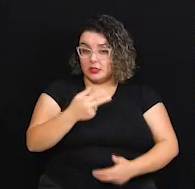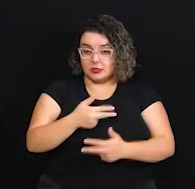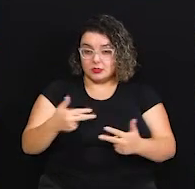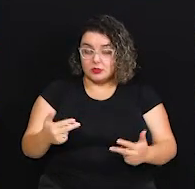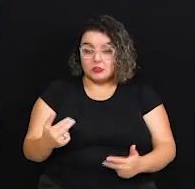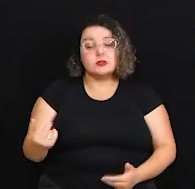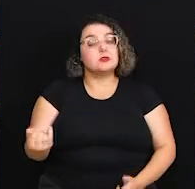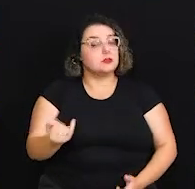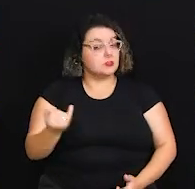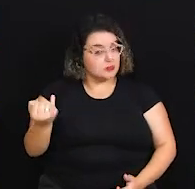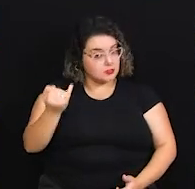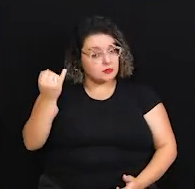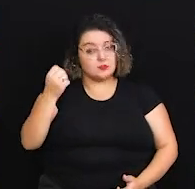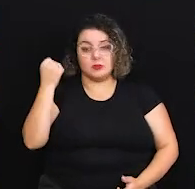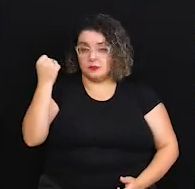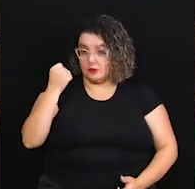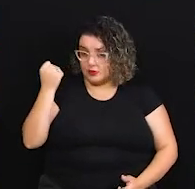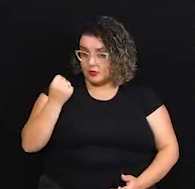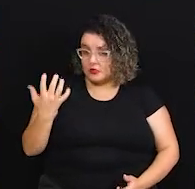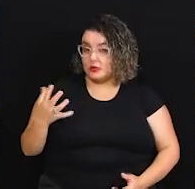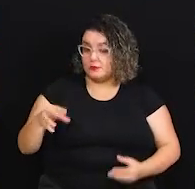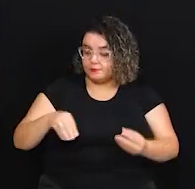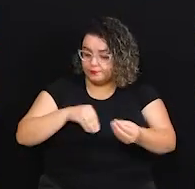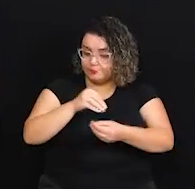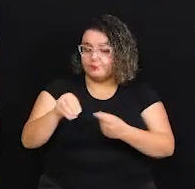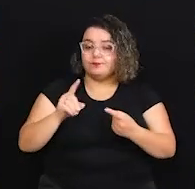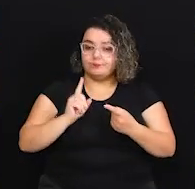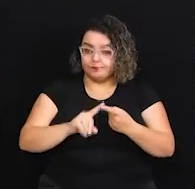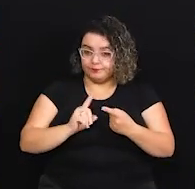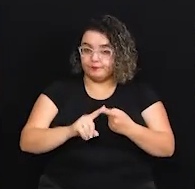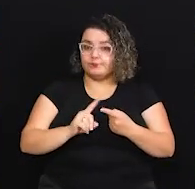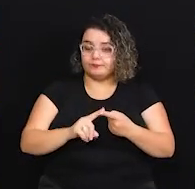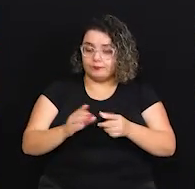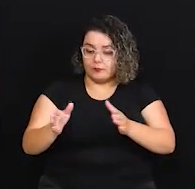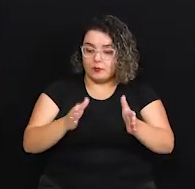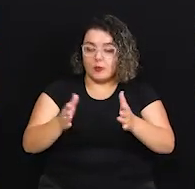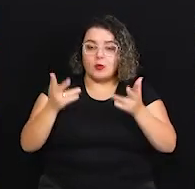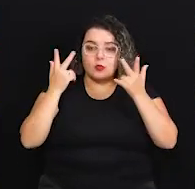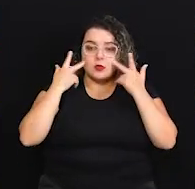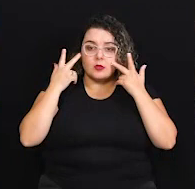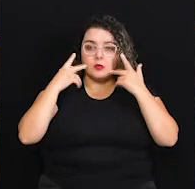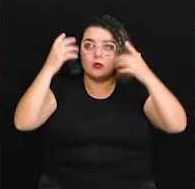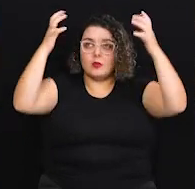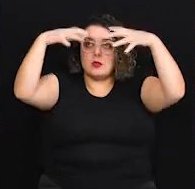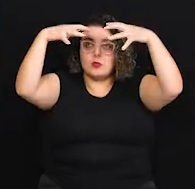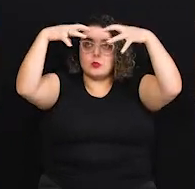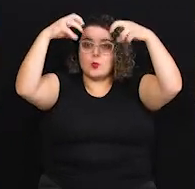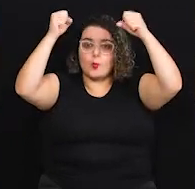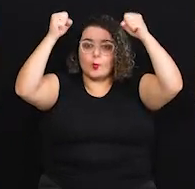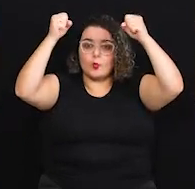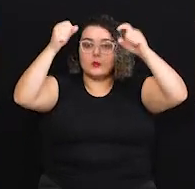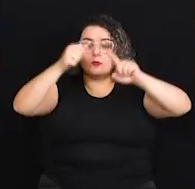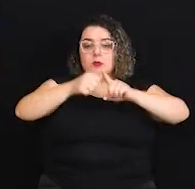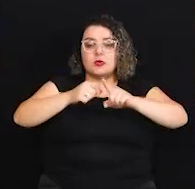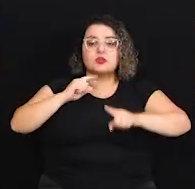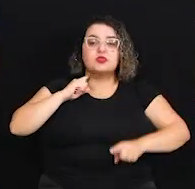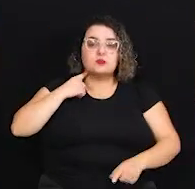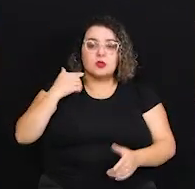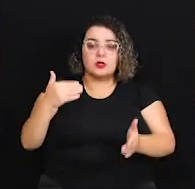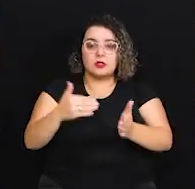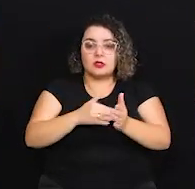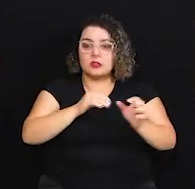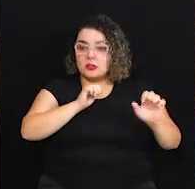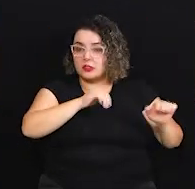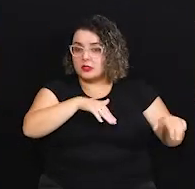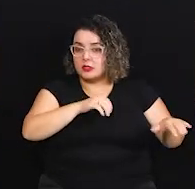muito importantes e graves envolvidos. O primeiro é o período natural de seca, que vai de maio a setembro.